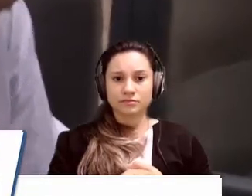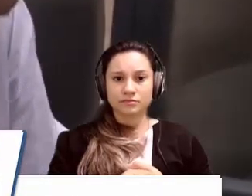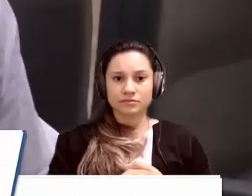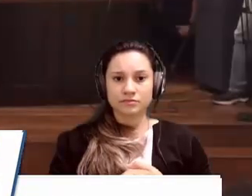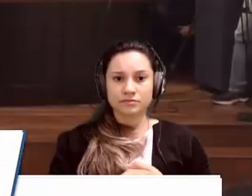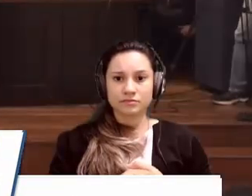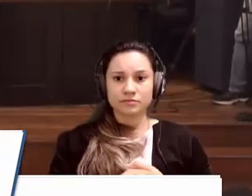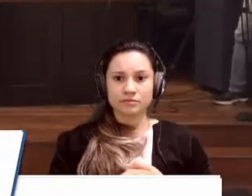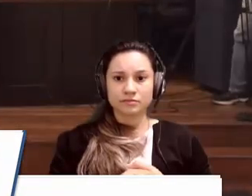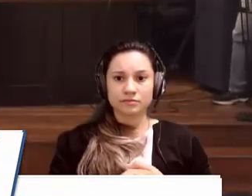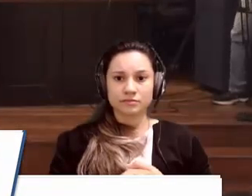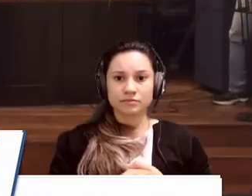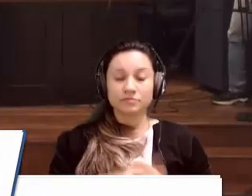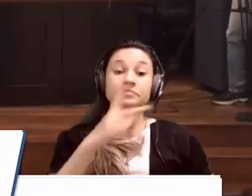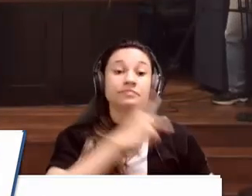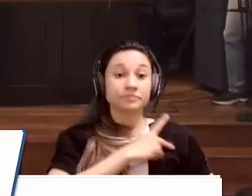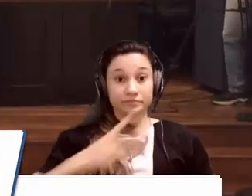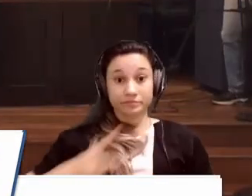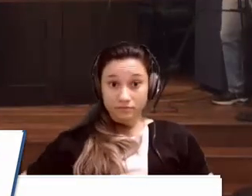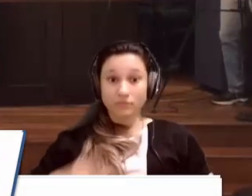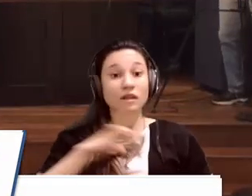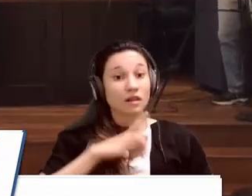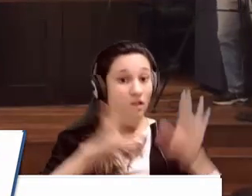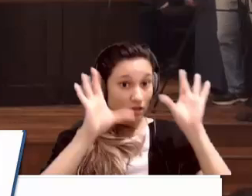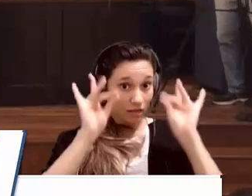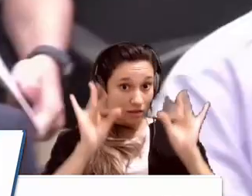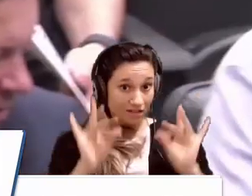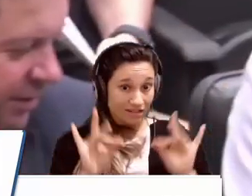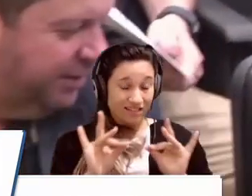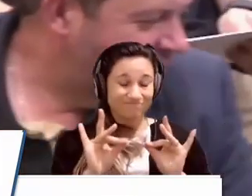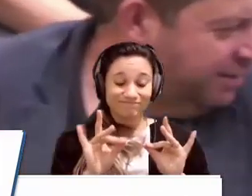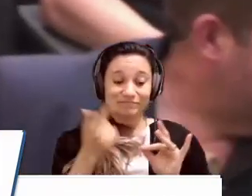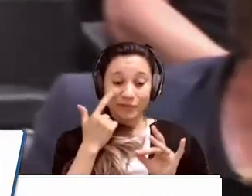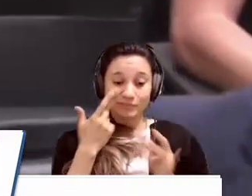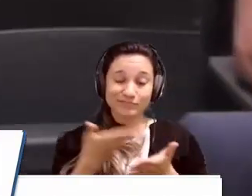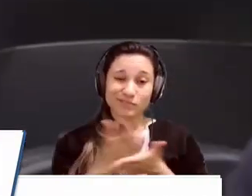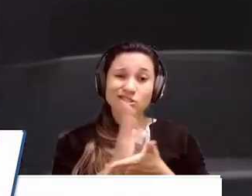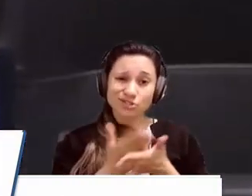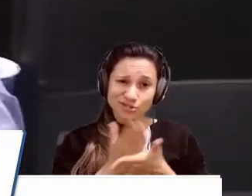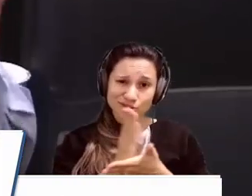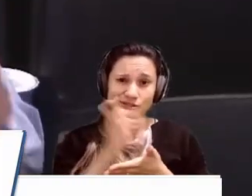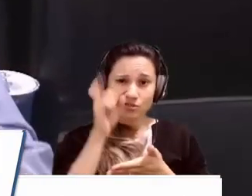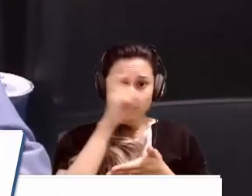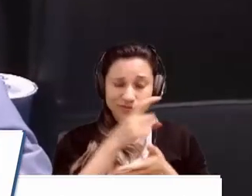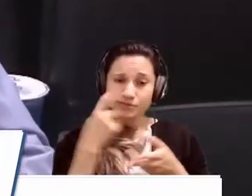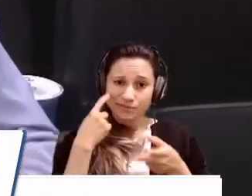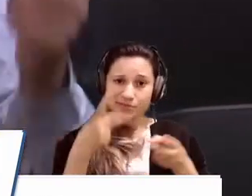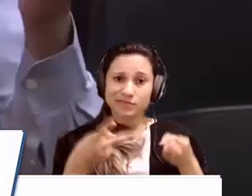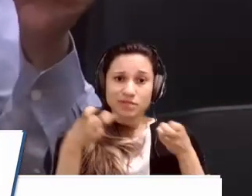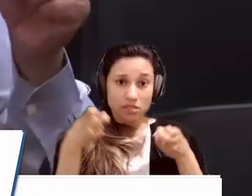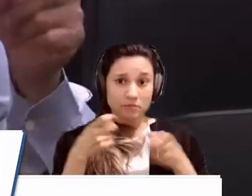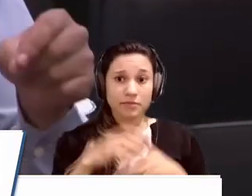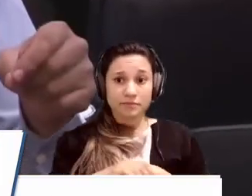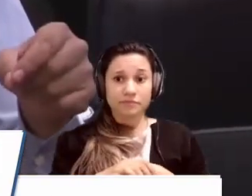Presidente, é uma coisa muito chata, né? Do acontecer o que está acontecendo. Eu mesmo mandei 100 mil lá